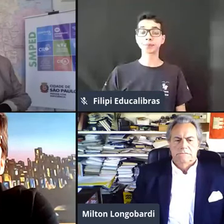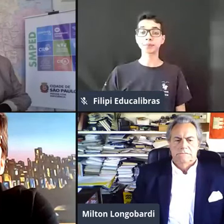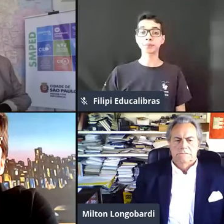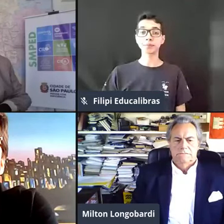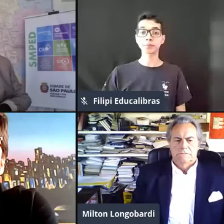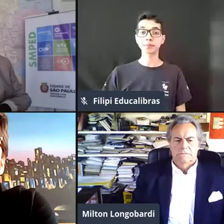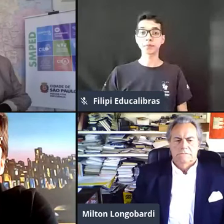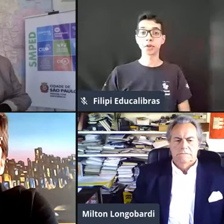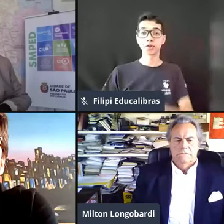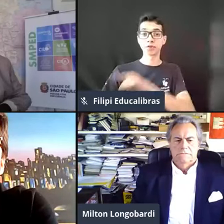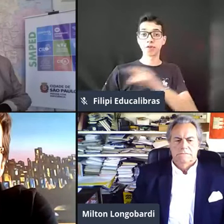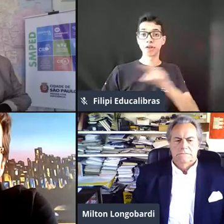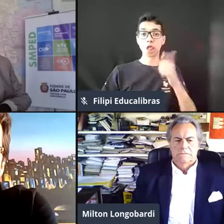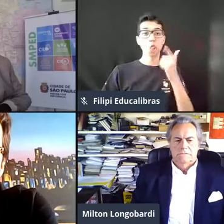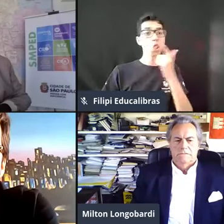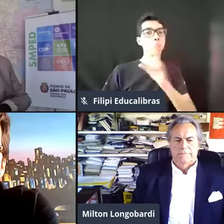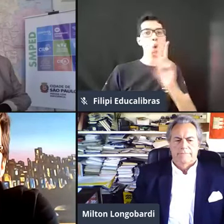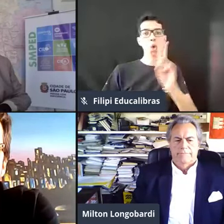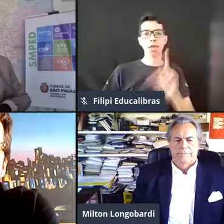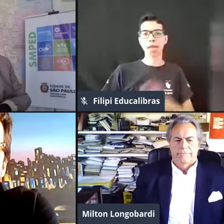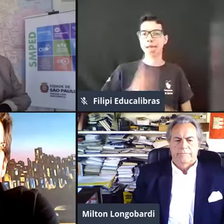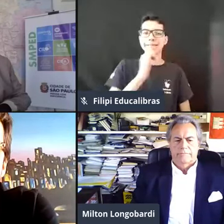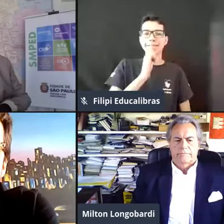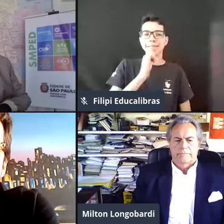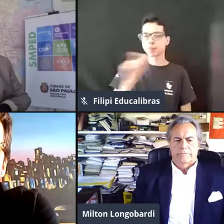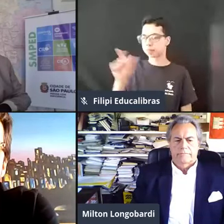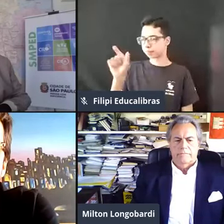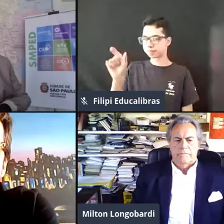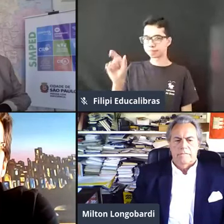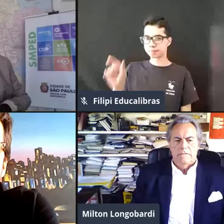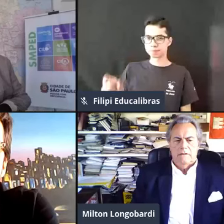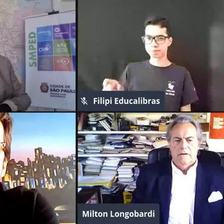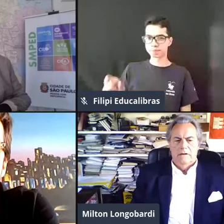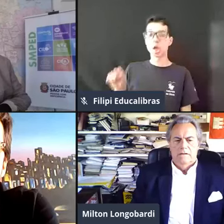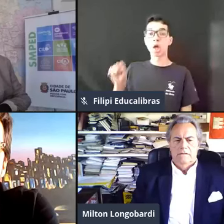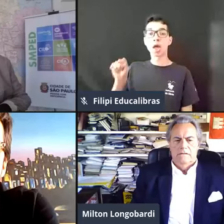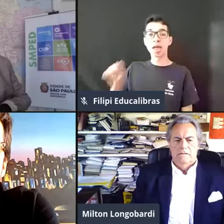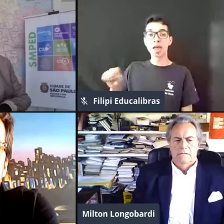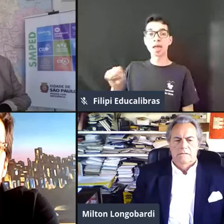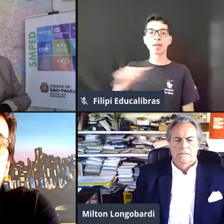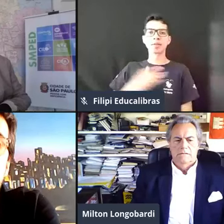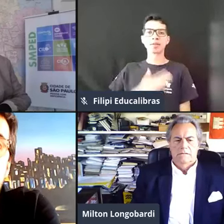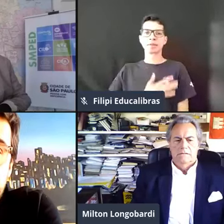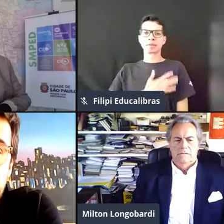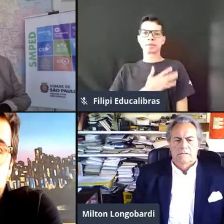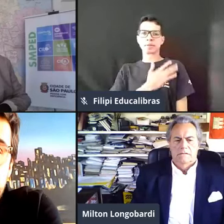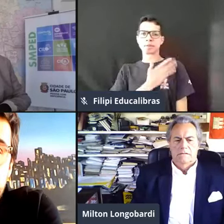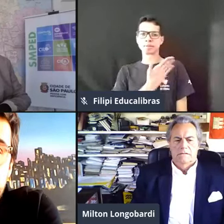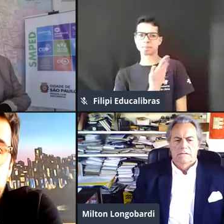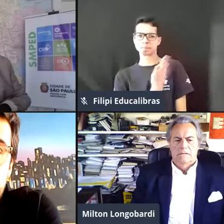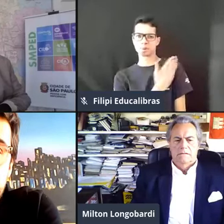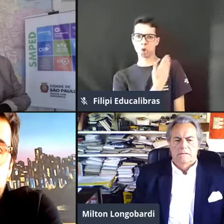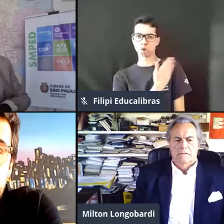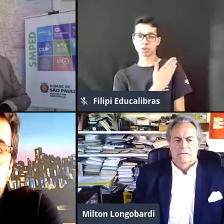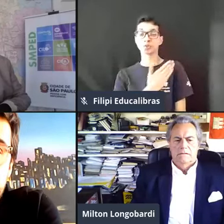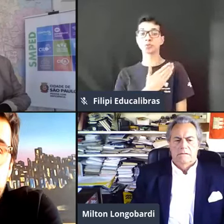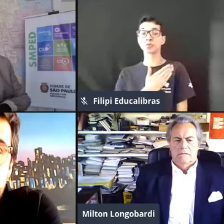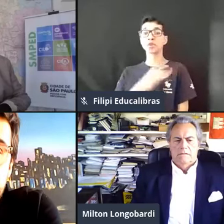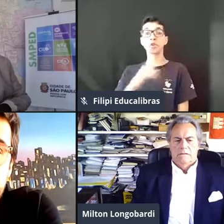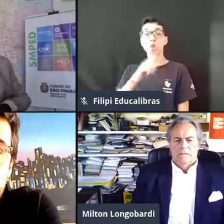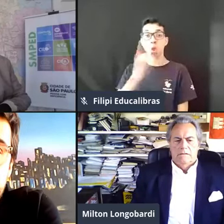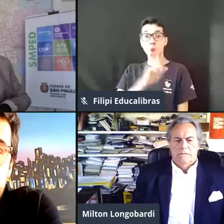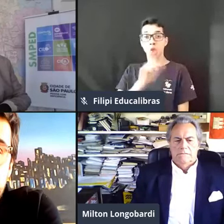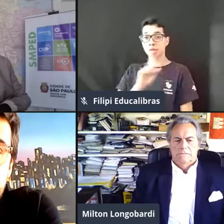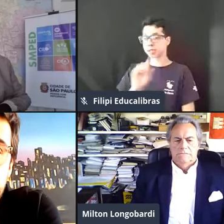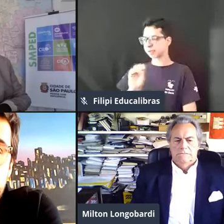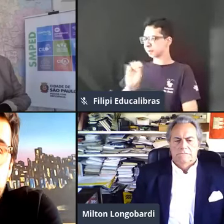sentir preconceito. Você pode impedi-la de manifestar, né? Através de legislação,